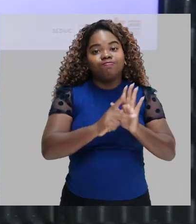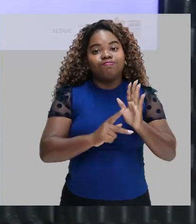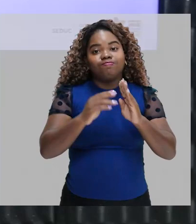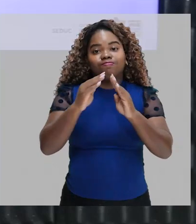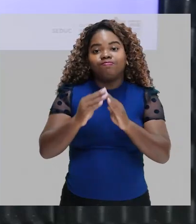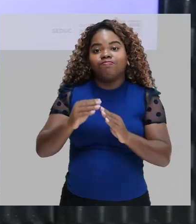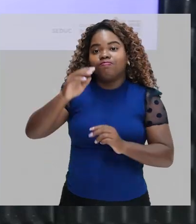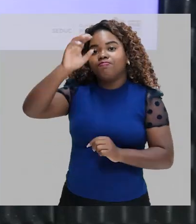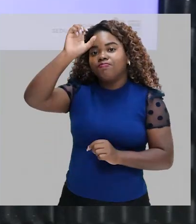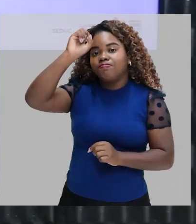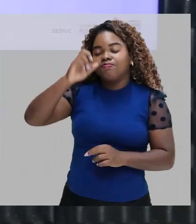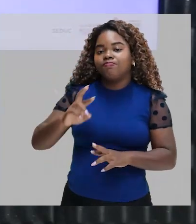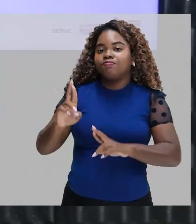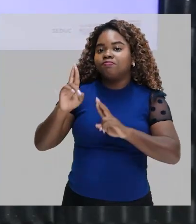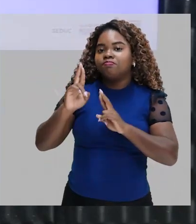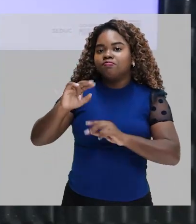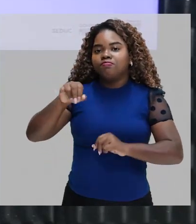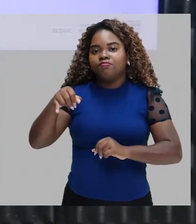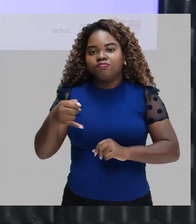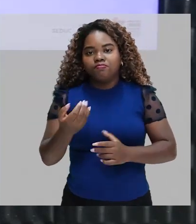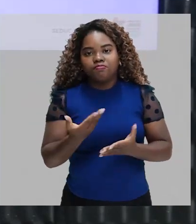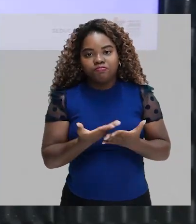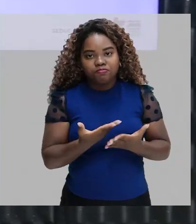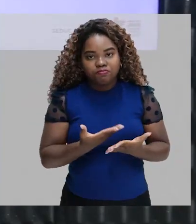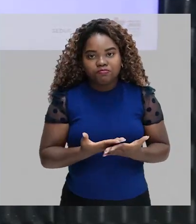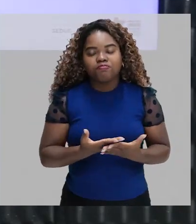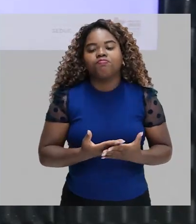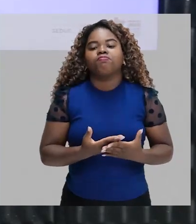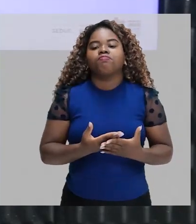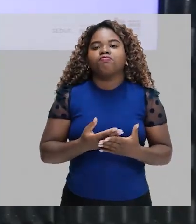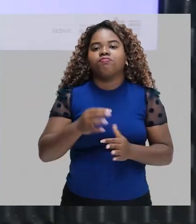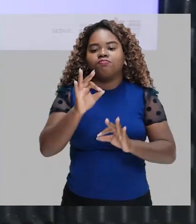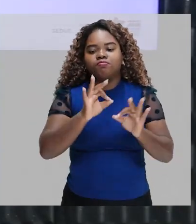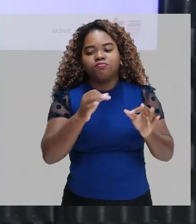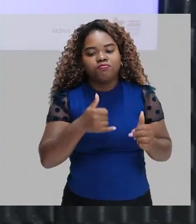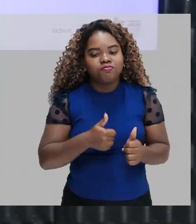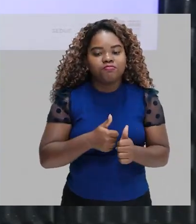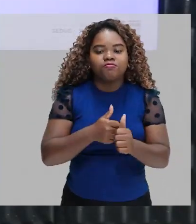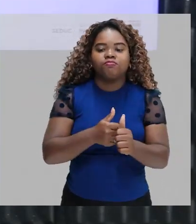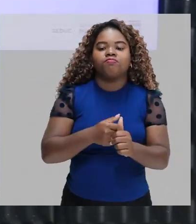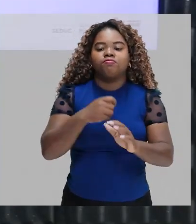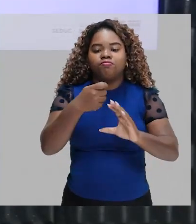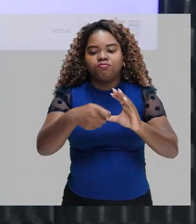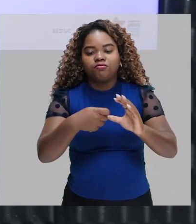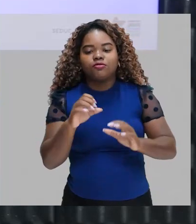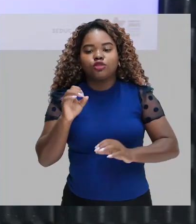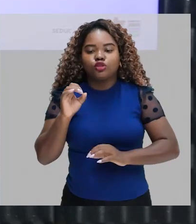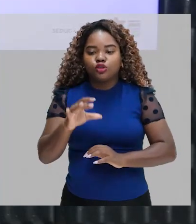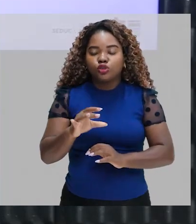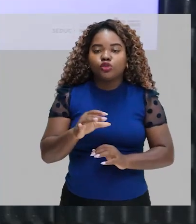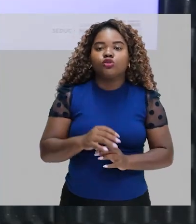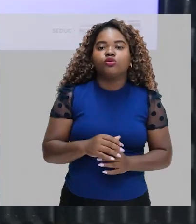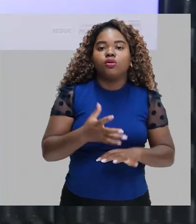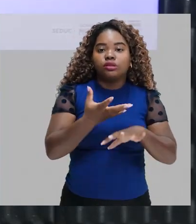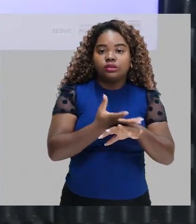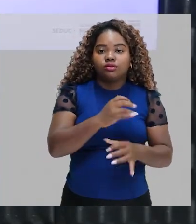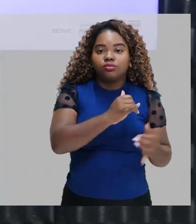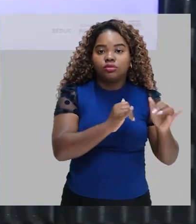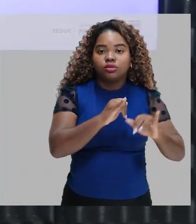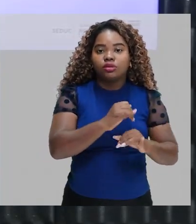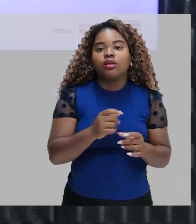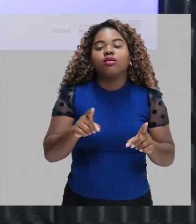Aprendendo. Bom, turminha, espero que você esteja aproveitando as nossas aulas, acompanhando direitinho, não apenas as aulas de Química, mas também dos